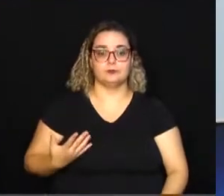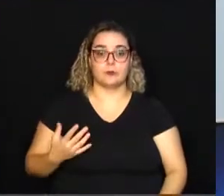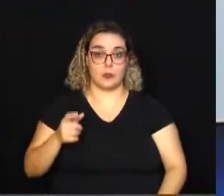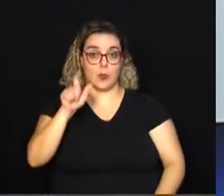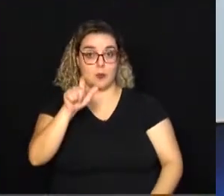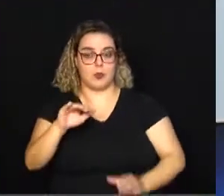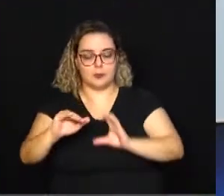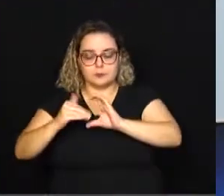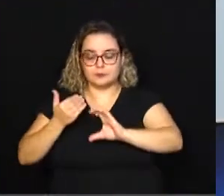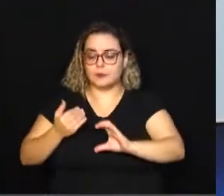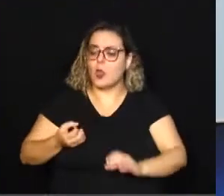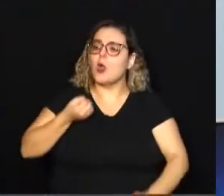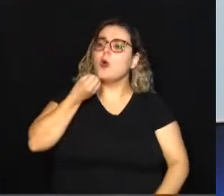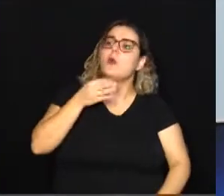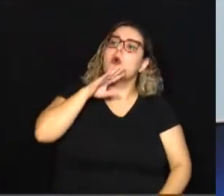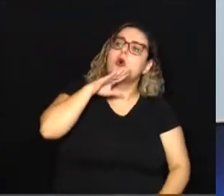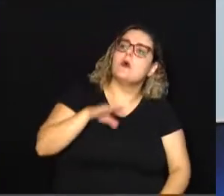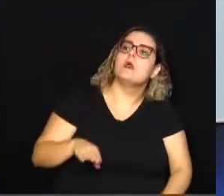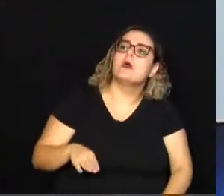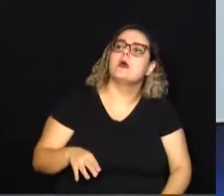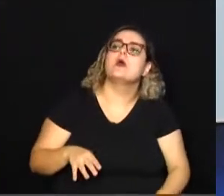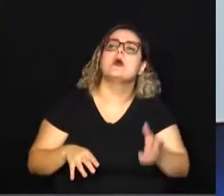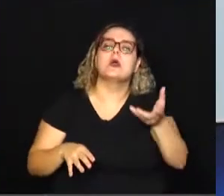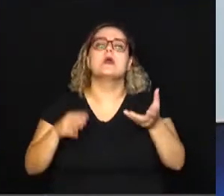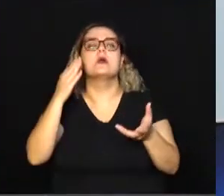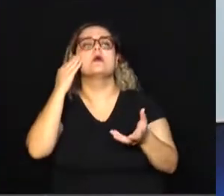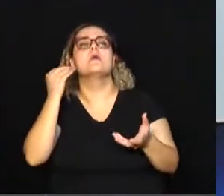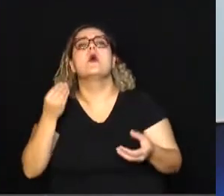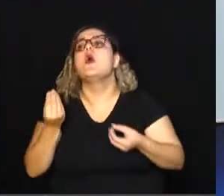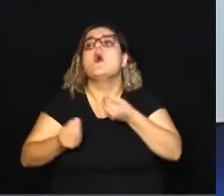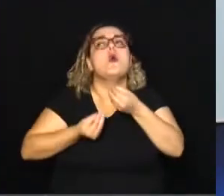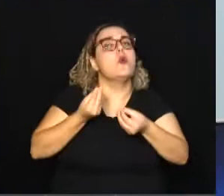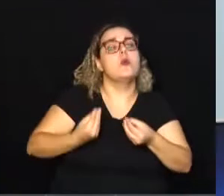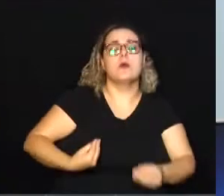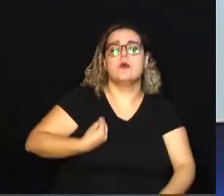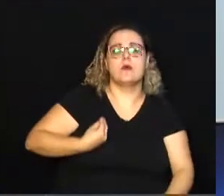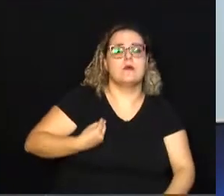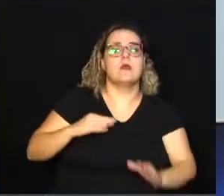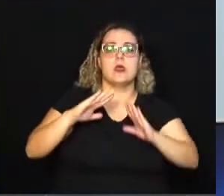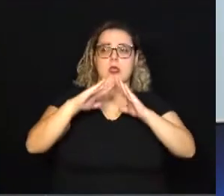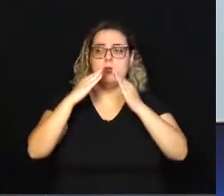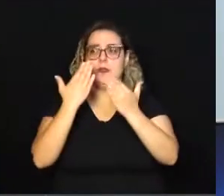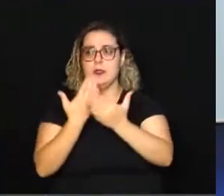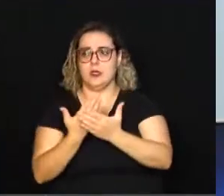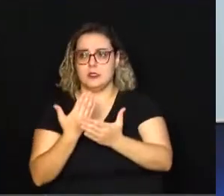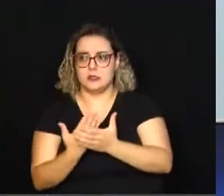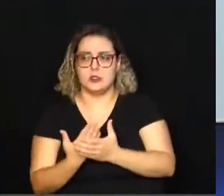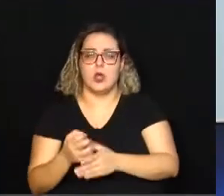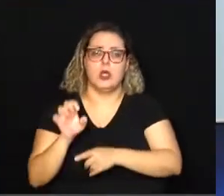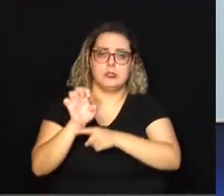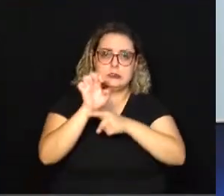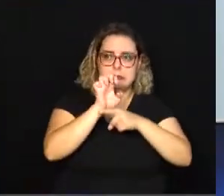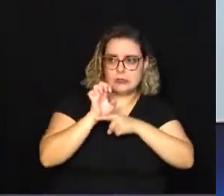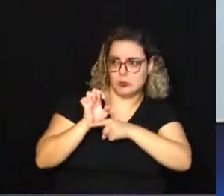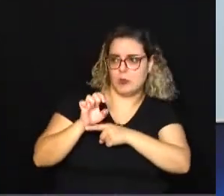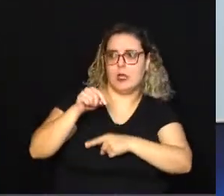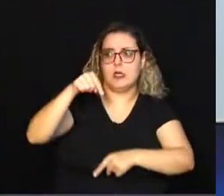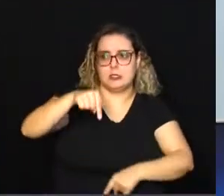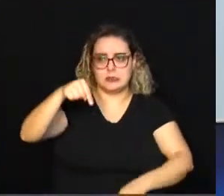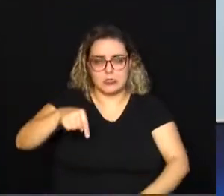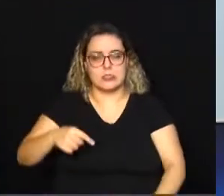de vocês como vão ficar as aulas presenciais das escolas estaduais aqui de Campinas, agora nessa fase